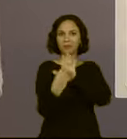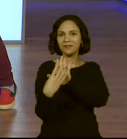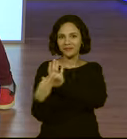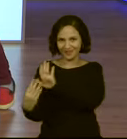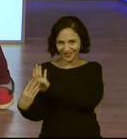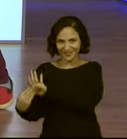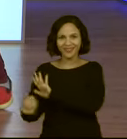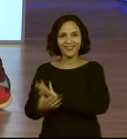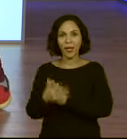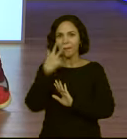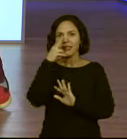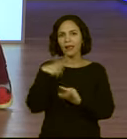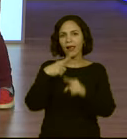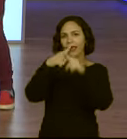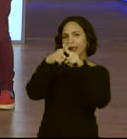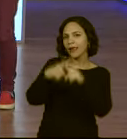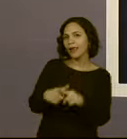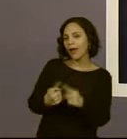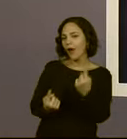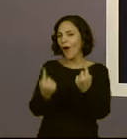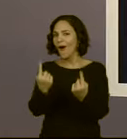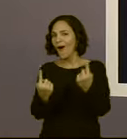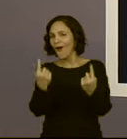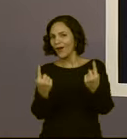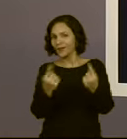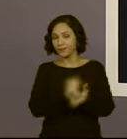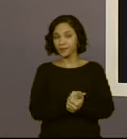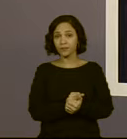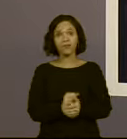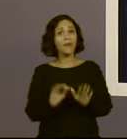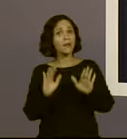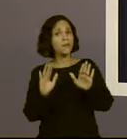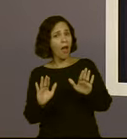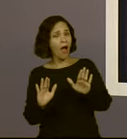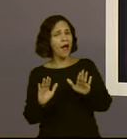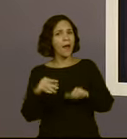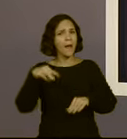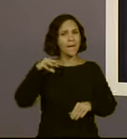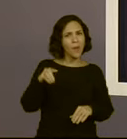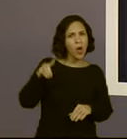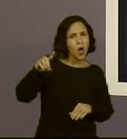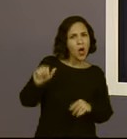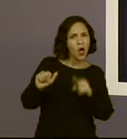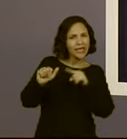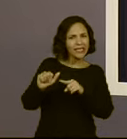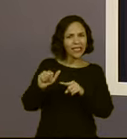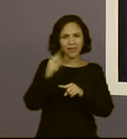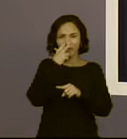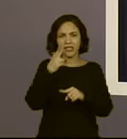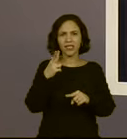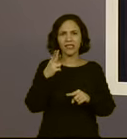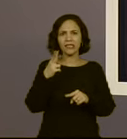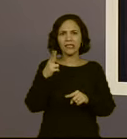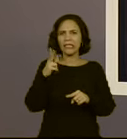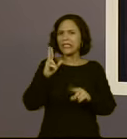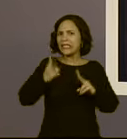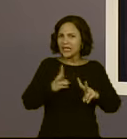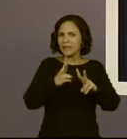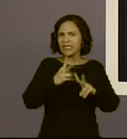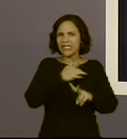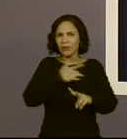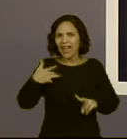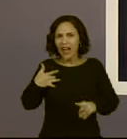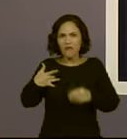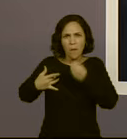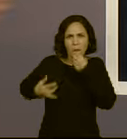batendo uma competitividade aí roda nem sempre é algo tão saudável né